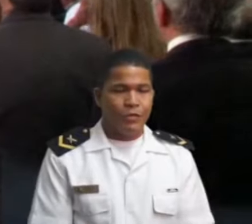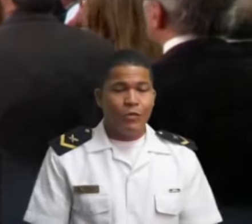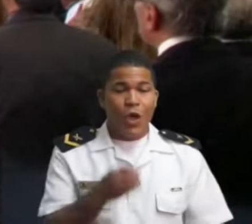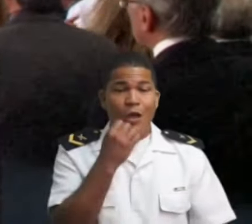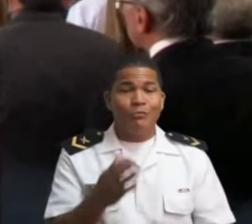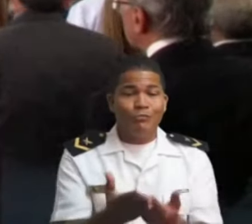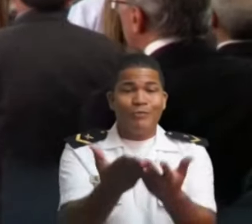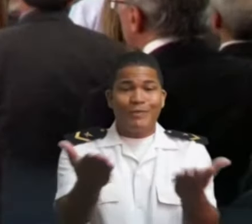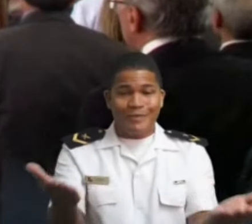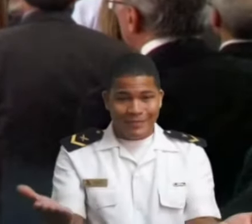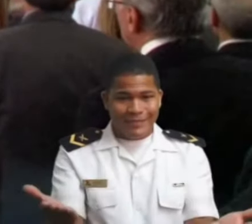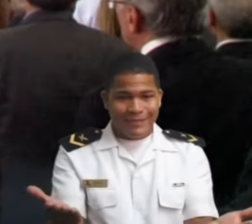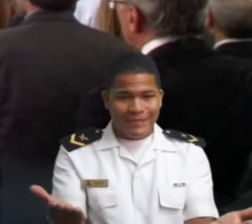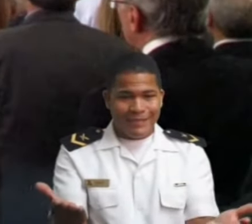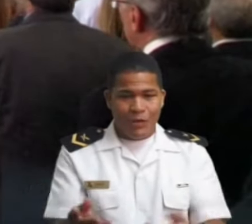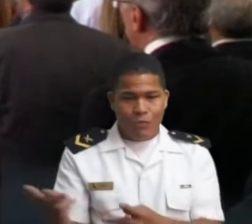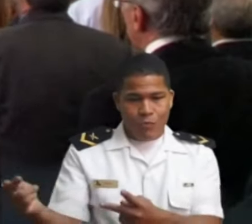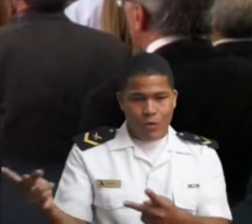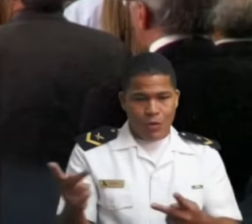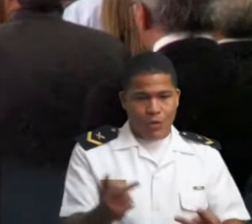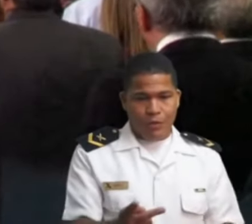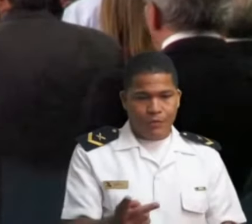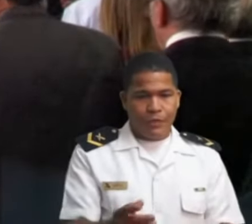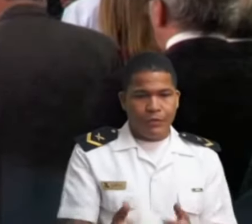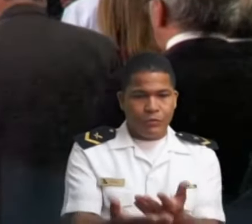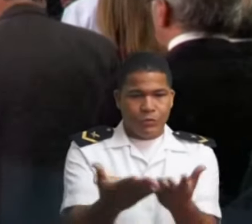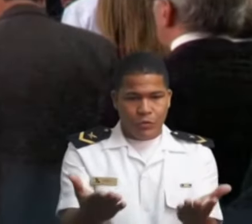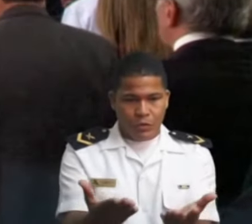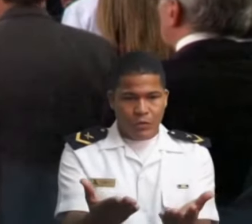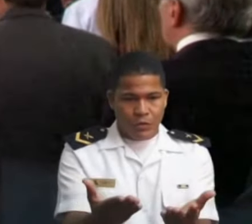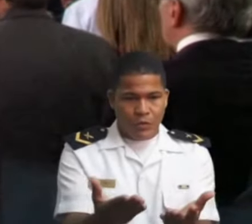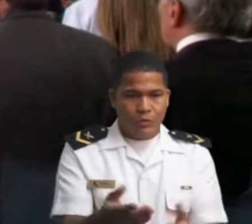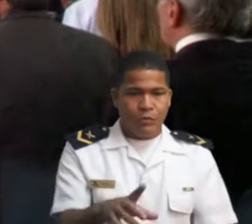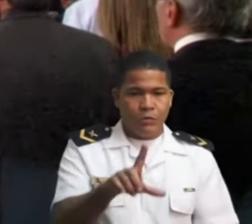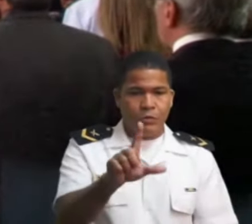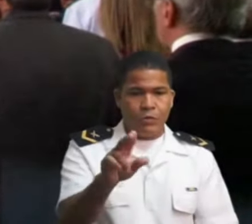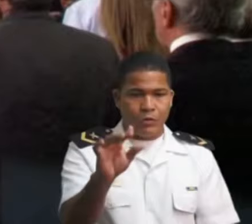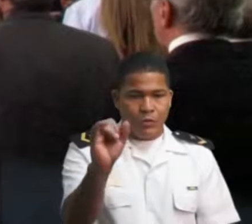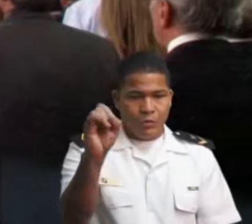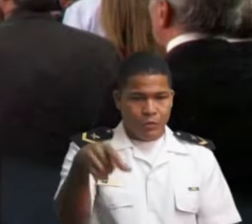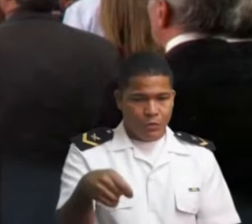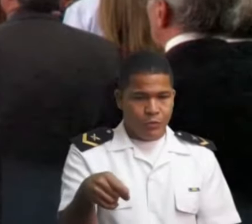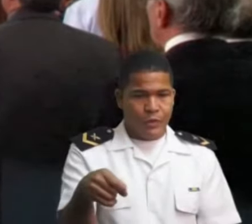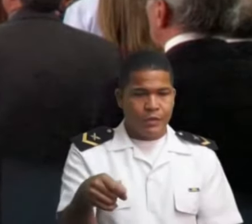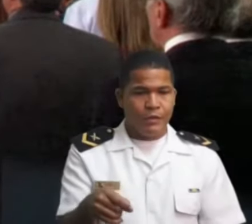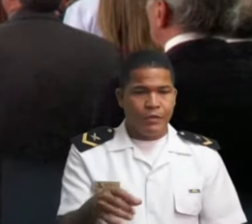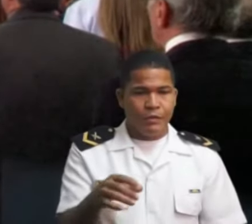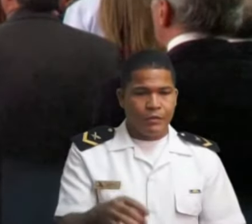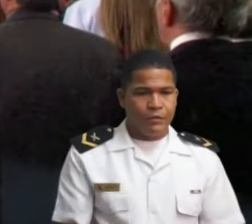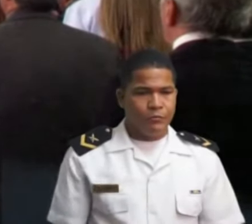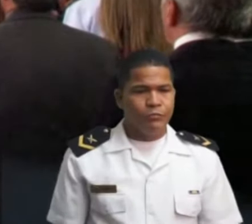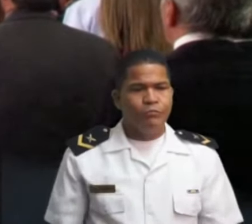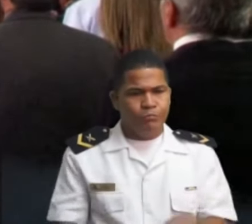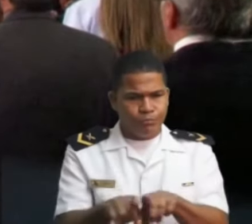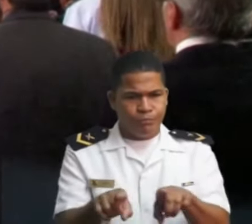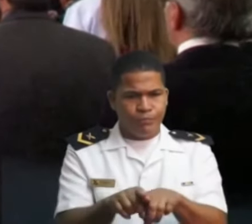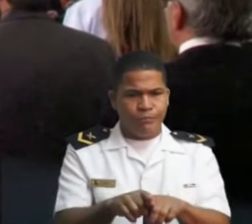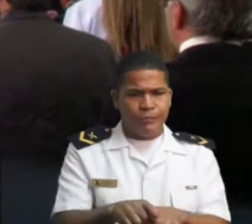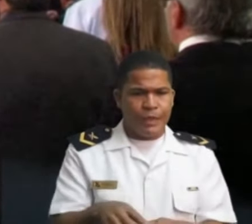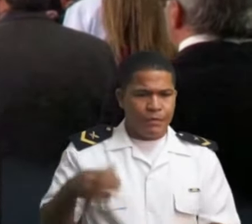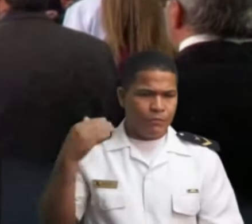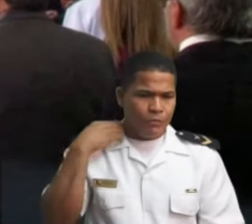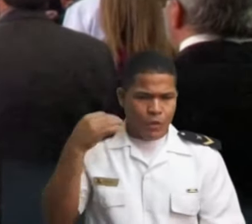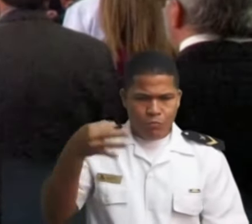todos. Convido os senhores juízes Fernando Alves Ladeiras e o senhor juiz